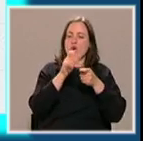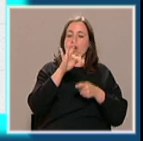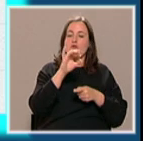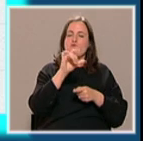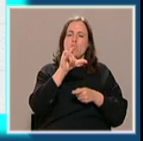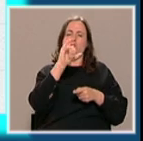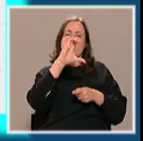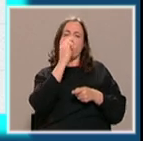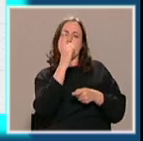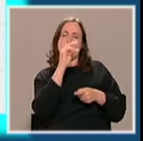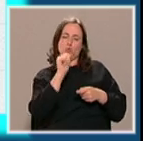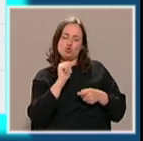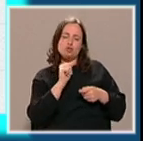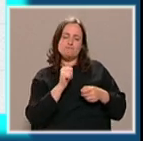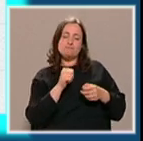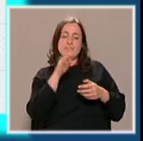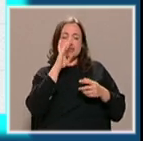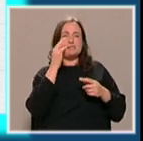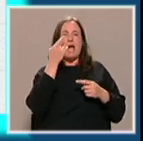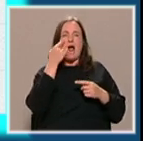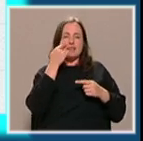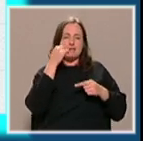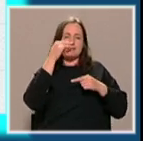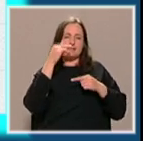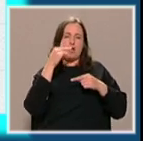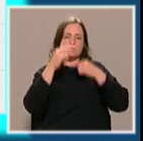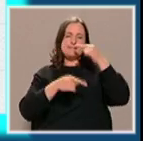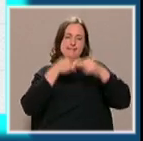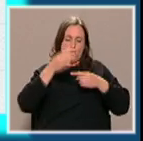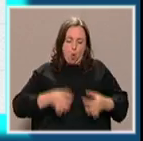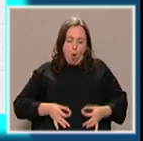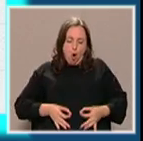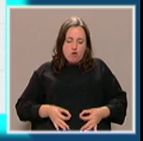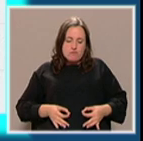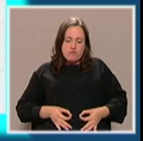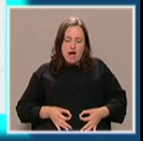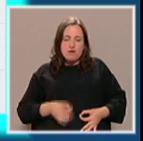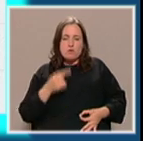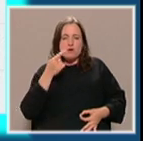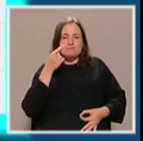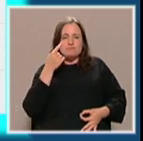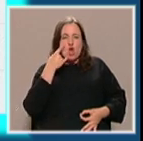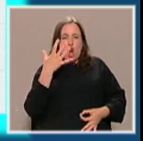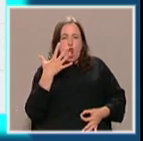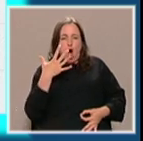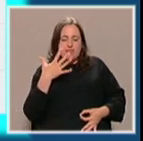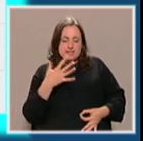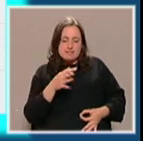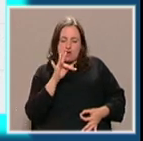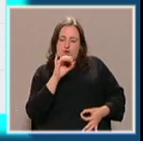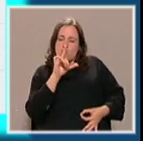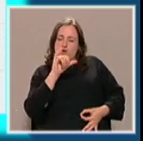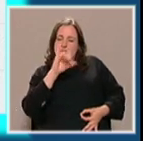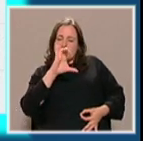folículos. E se observarmos no ciclo ovárico durante a fase folicular, nós assistimos a um aumento do crescimento dos